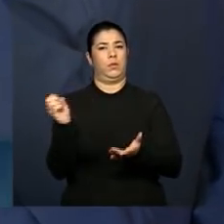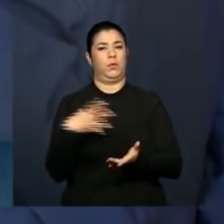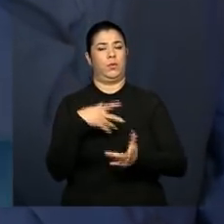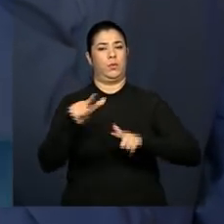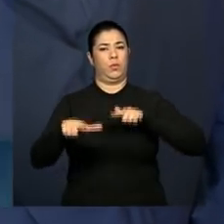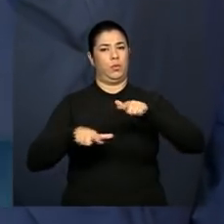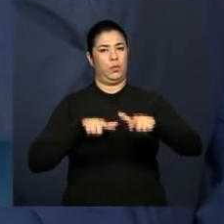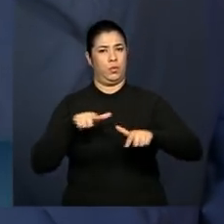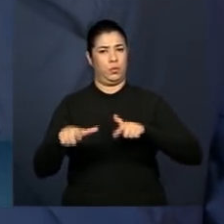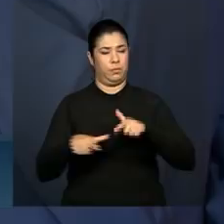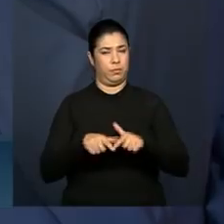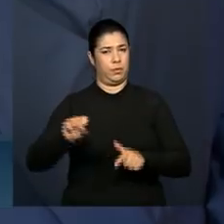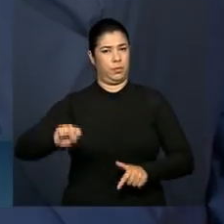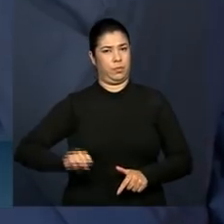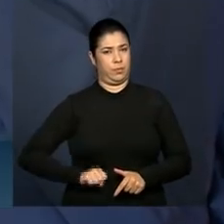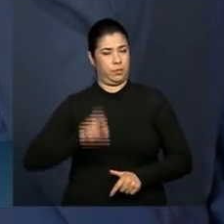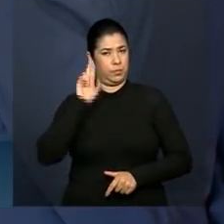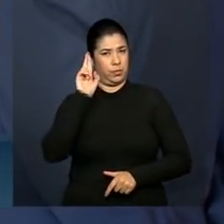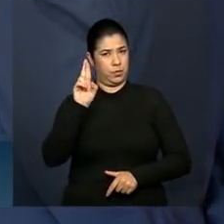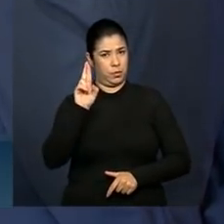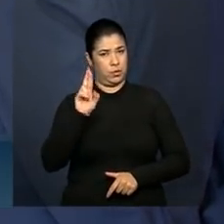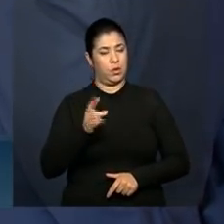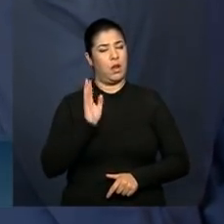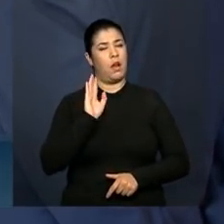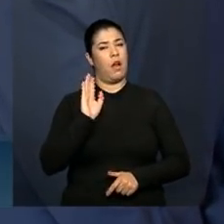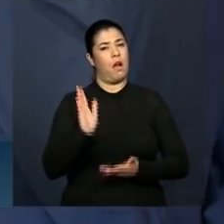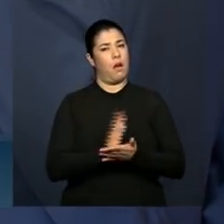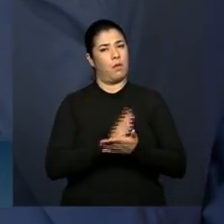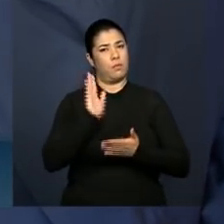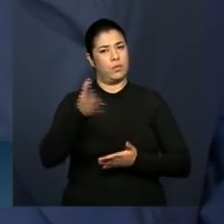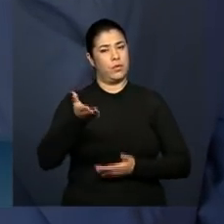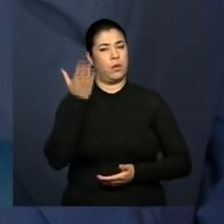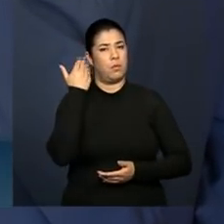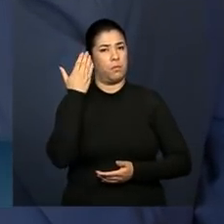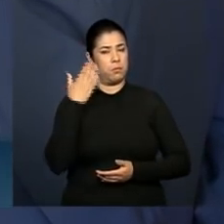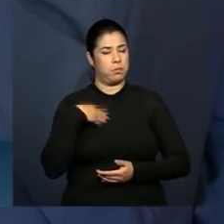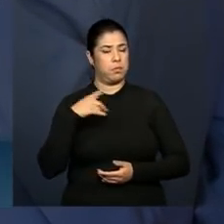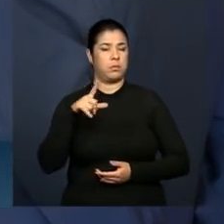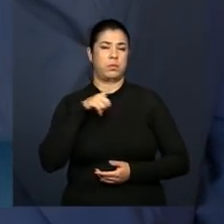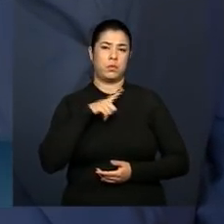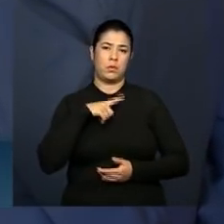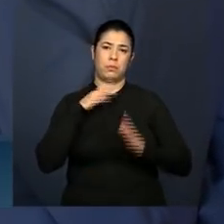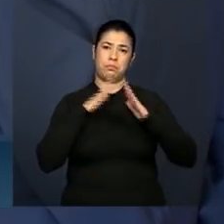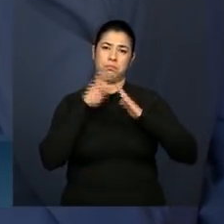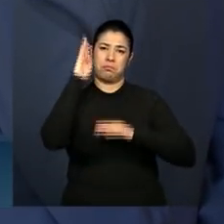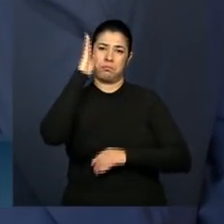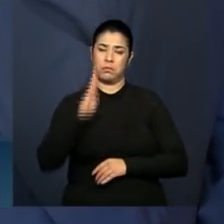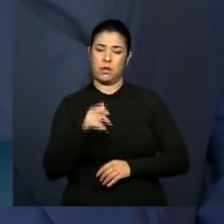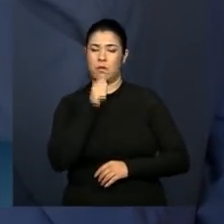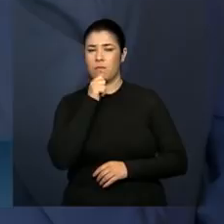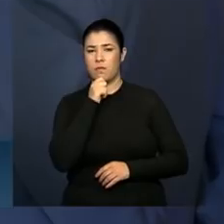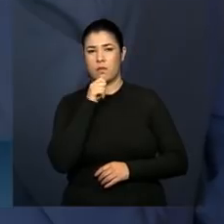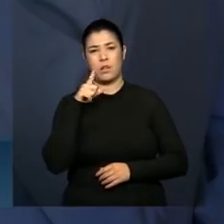embaixadores. Muitos deles já estão no Brasil, mas ainda não haviam sido